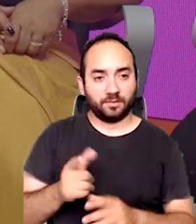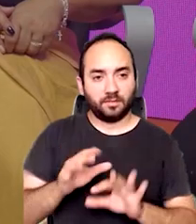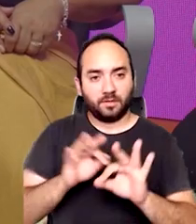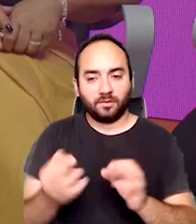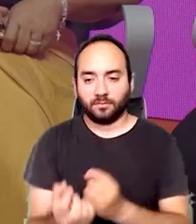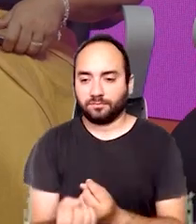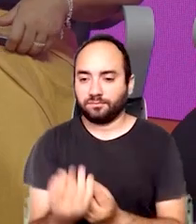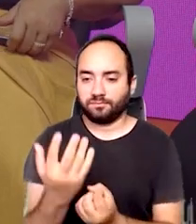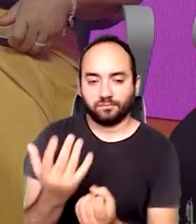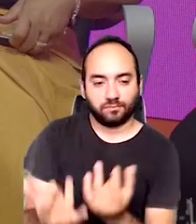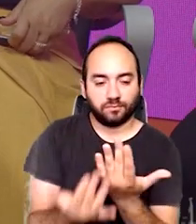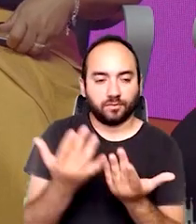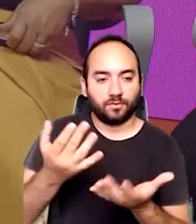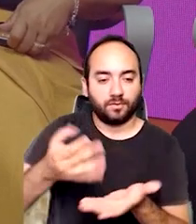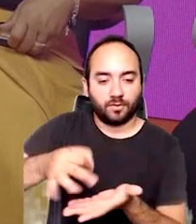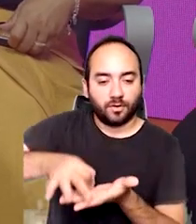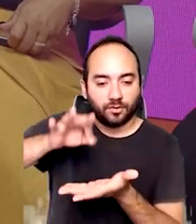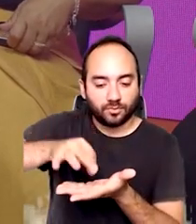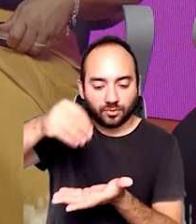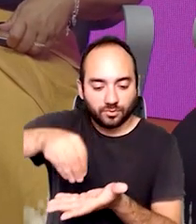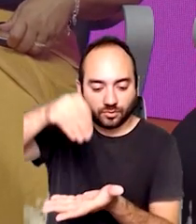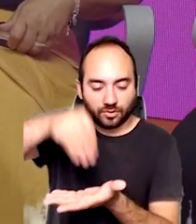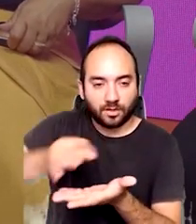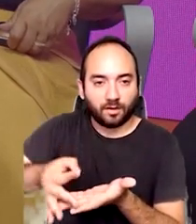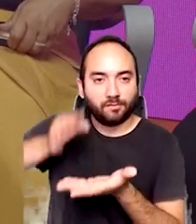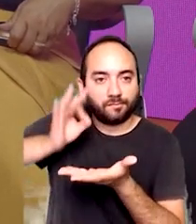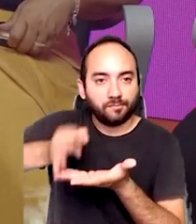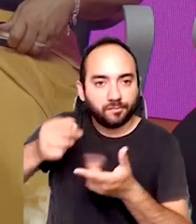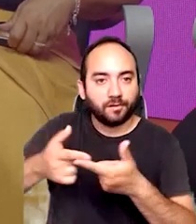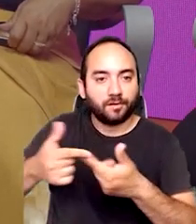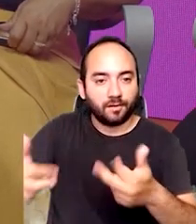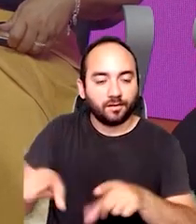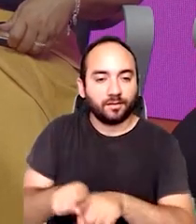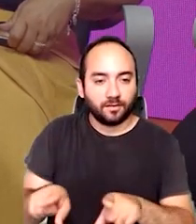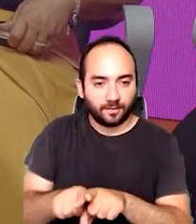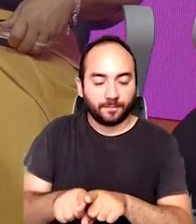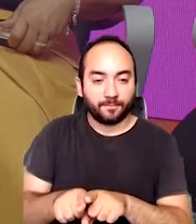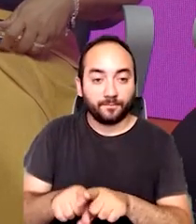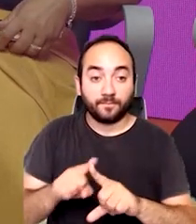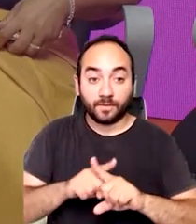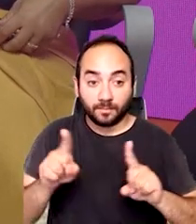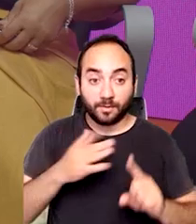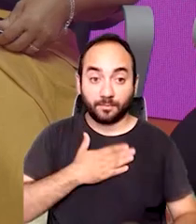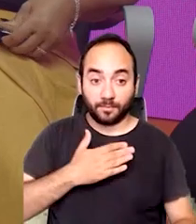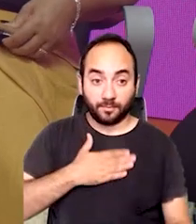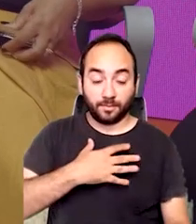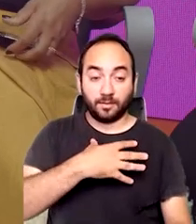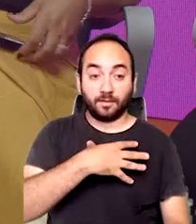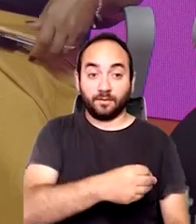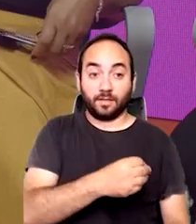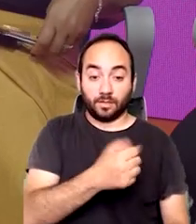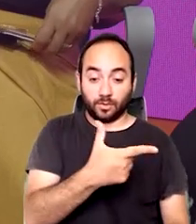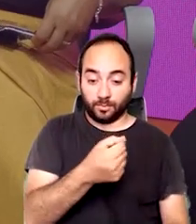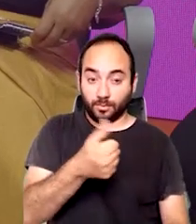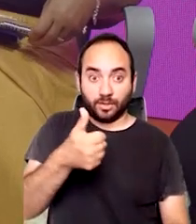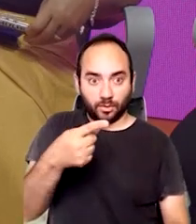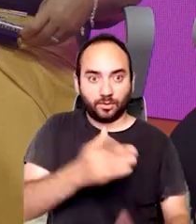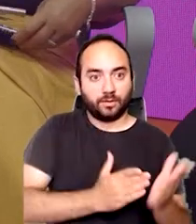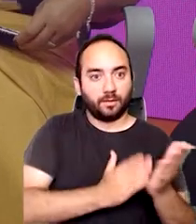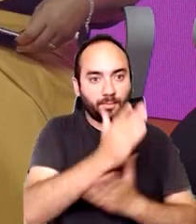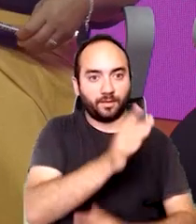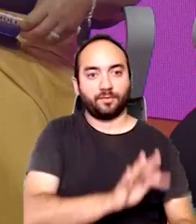na horta na para um chazinho e tudo só que em 2012 meu filho passou na